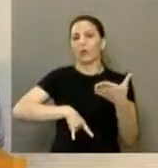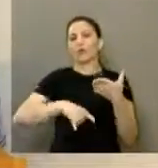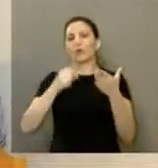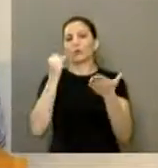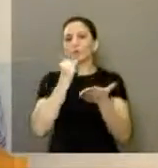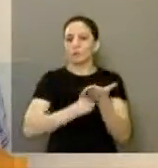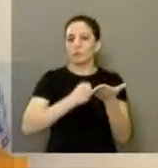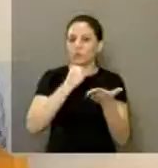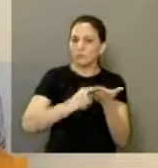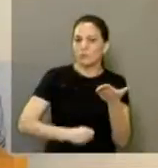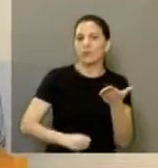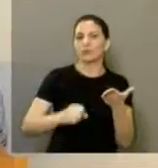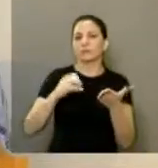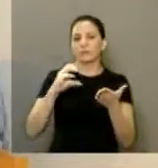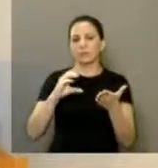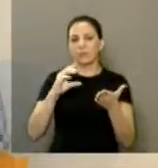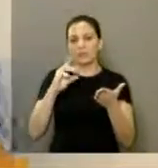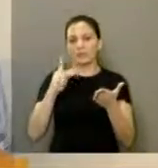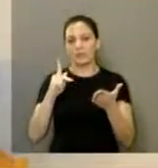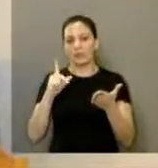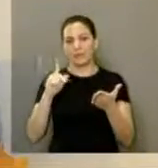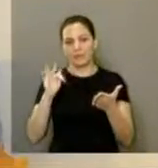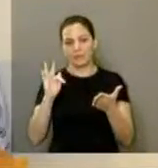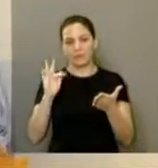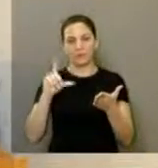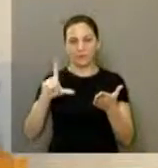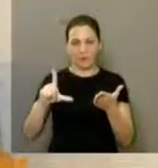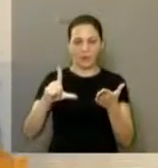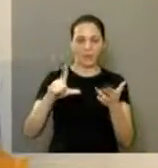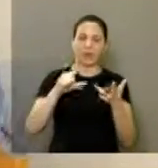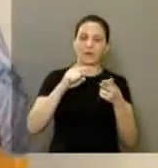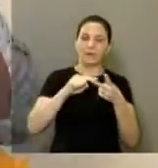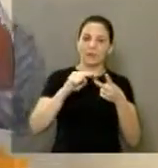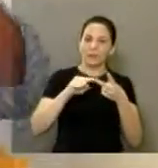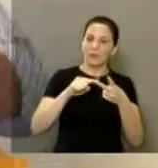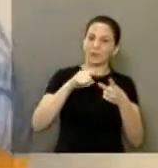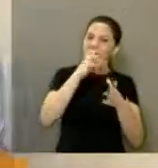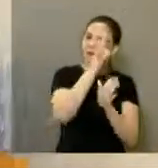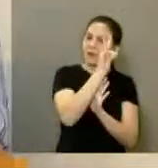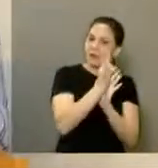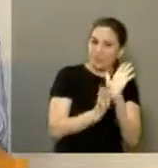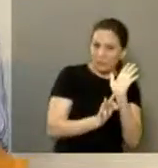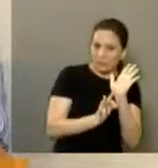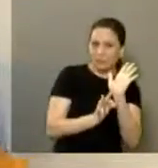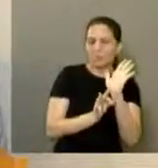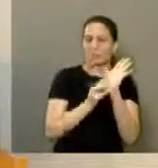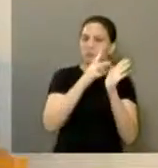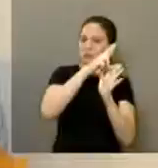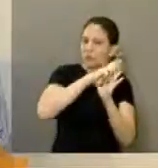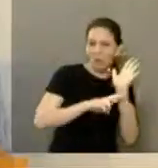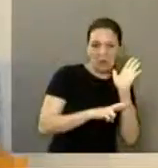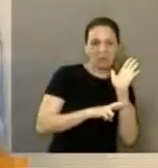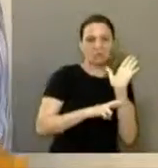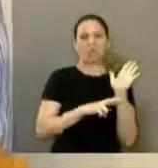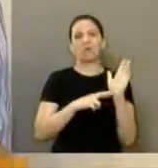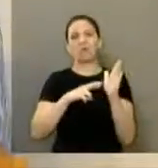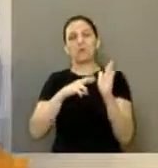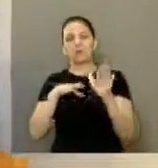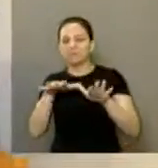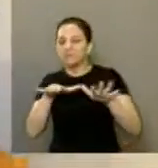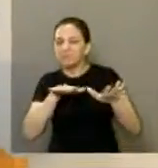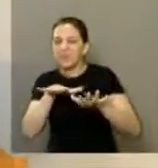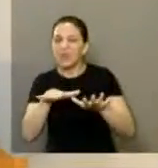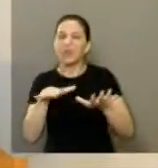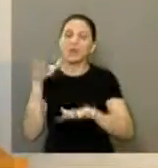com a CPFL. Relatório financeiro analítico completo com todos os valores e movimentos dessa